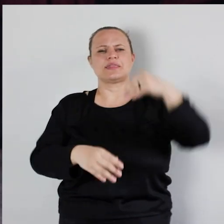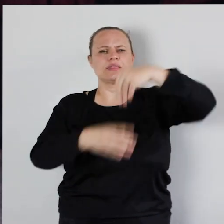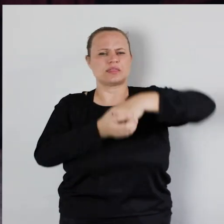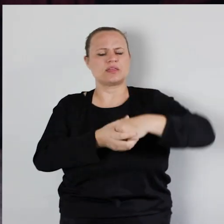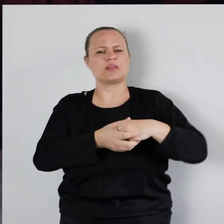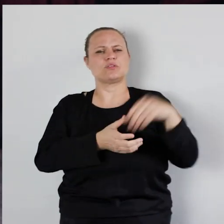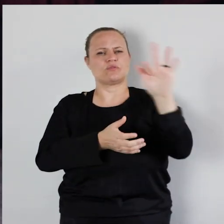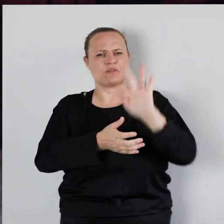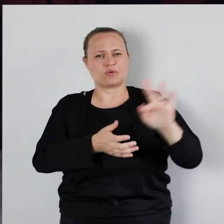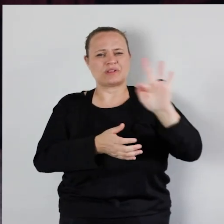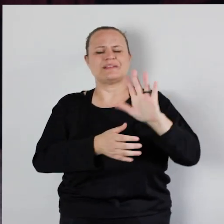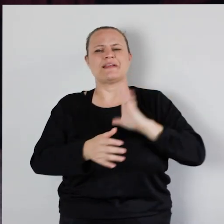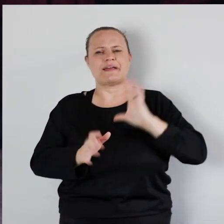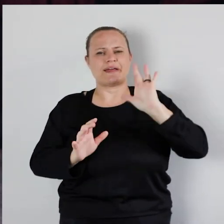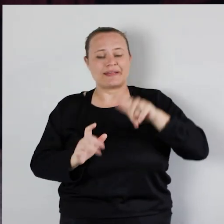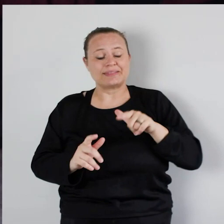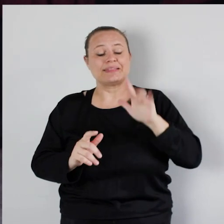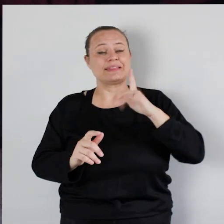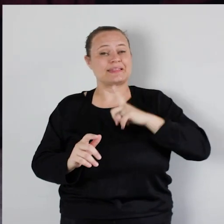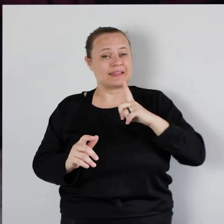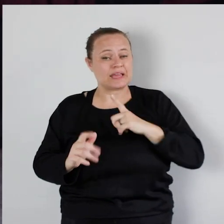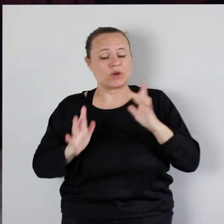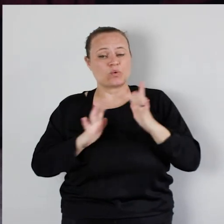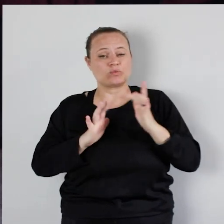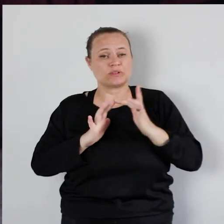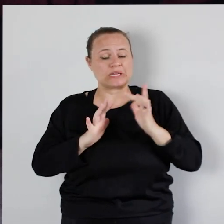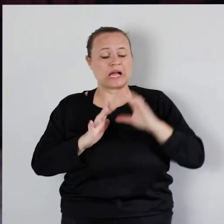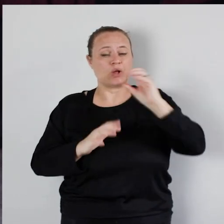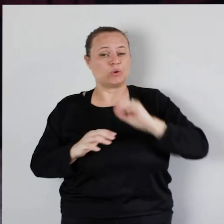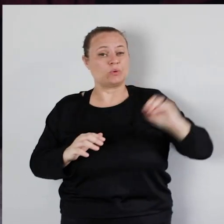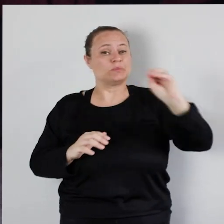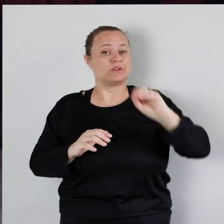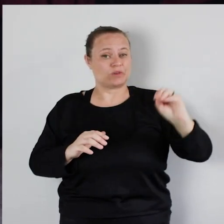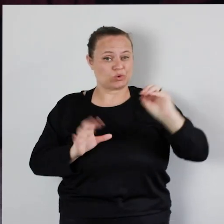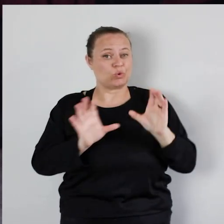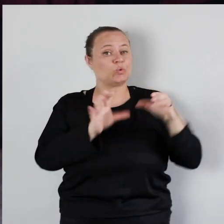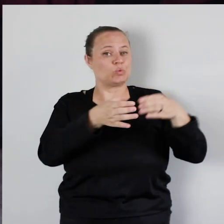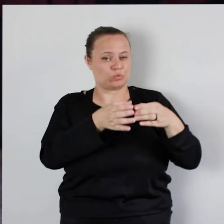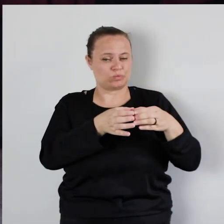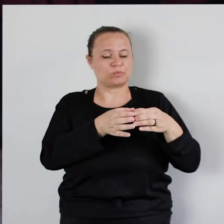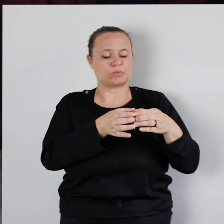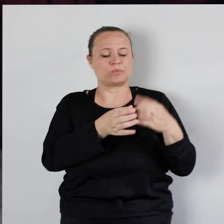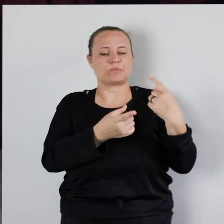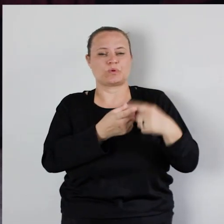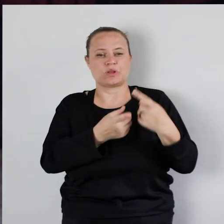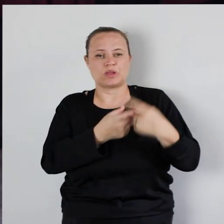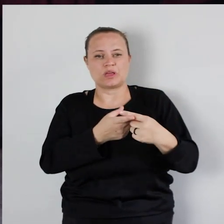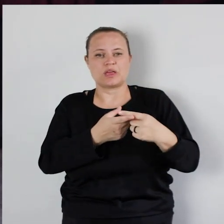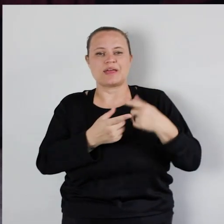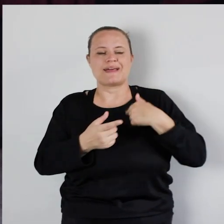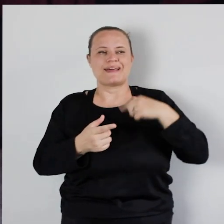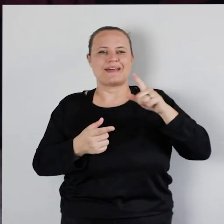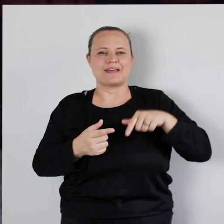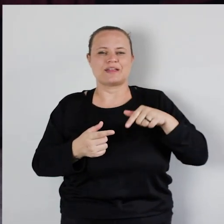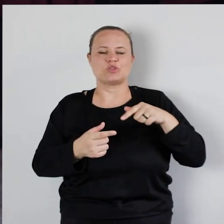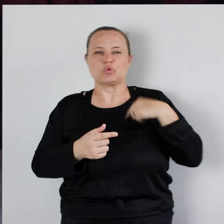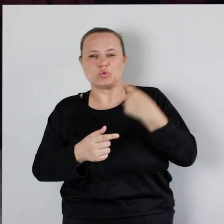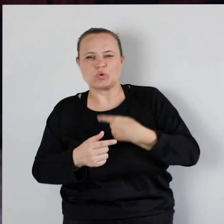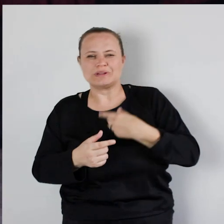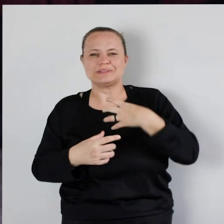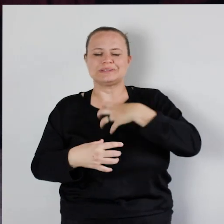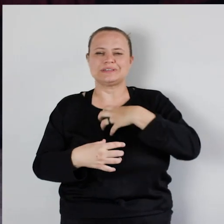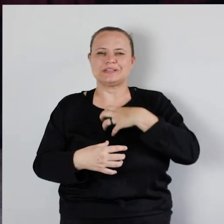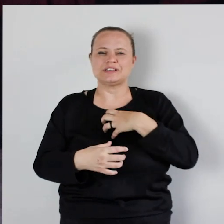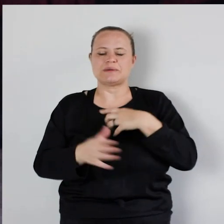Toda a minha produção acadêmica, ela está fundamentalmente ligada ao trabalho junto com o Observatório. Isso é fundamental dizer